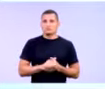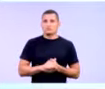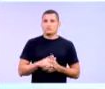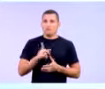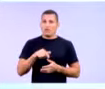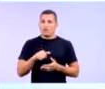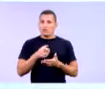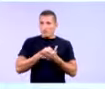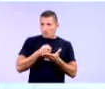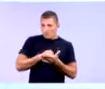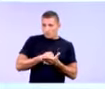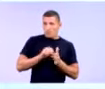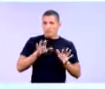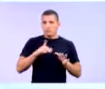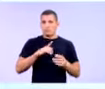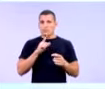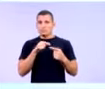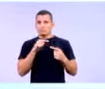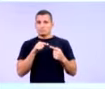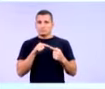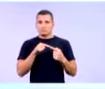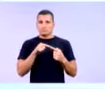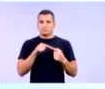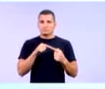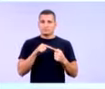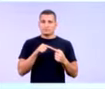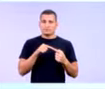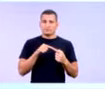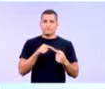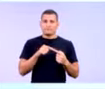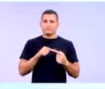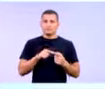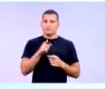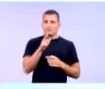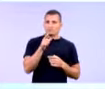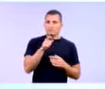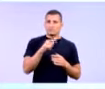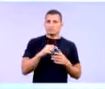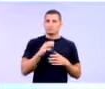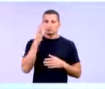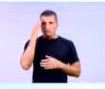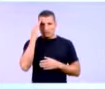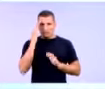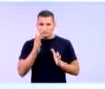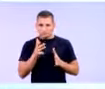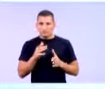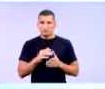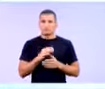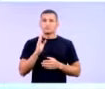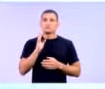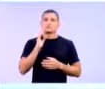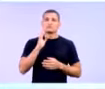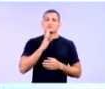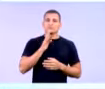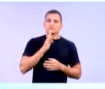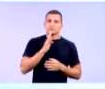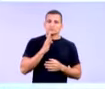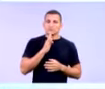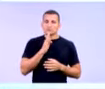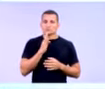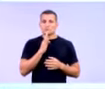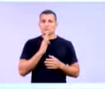como finalidade, né, aprimorar, que você aí, se você já sabe, você aprimorar os seus conhecimentos em alguma coisa que